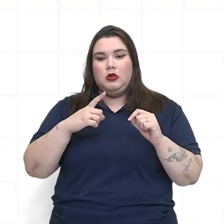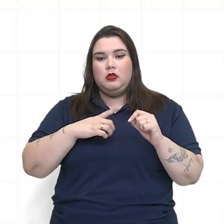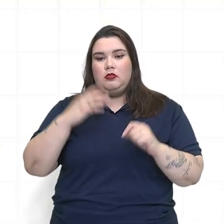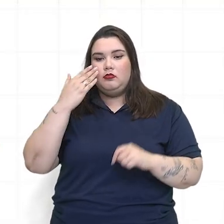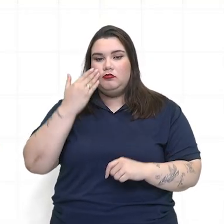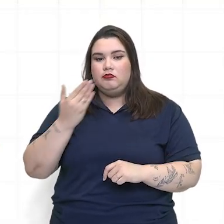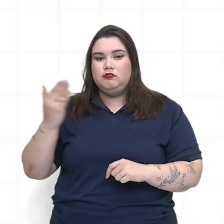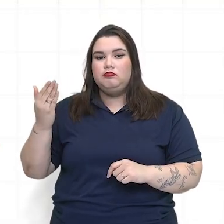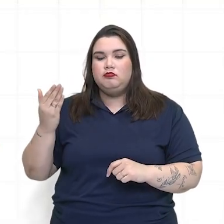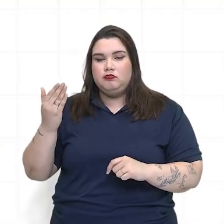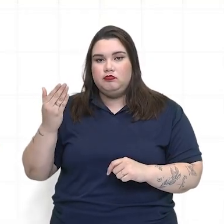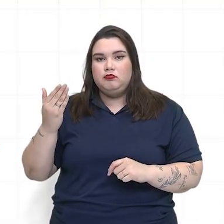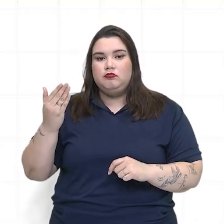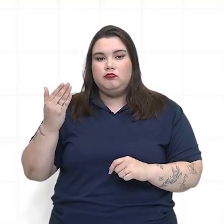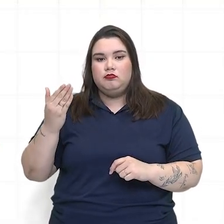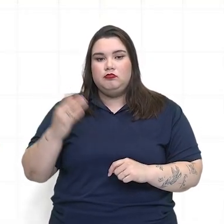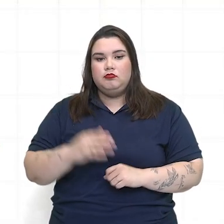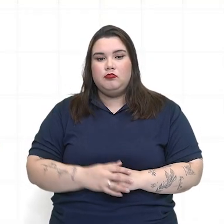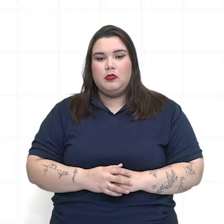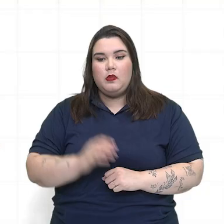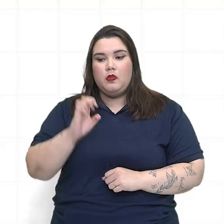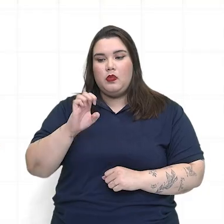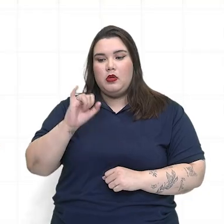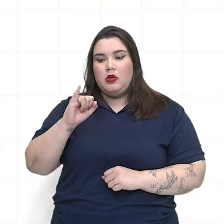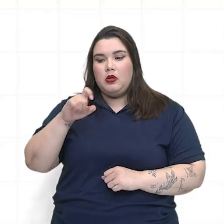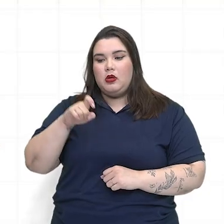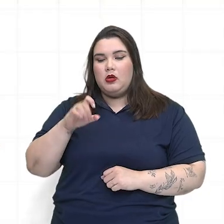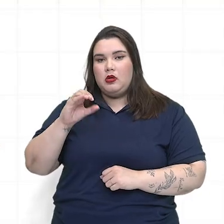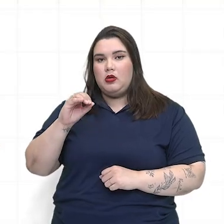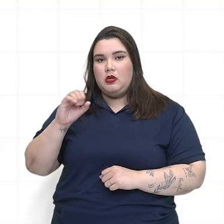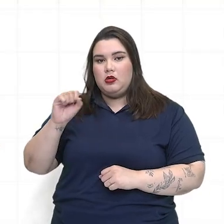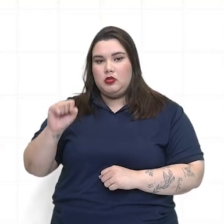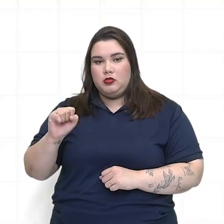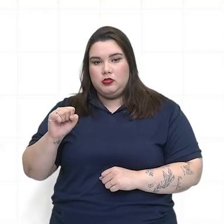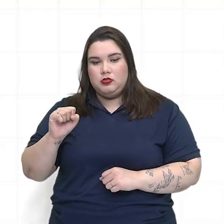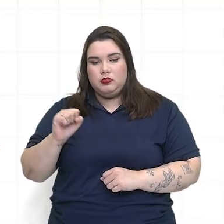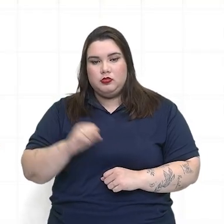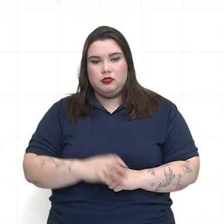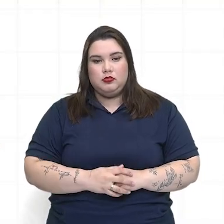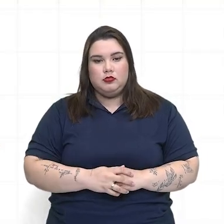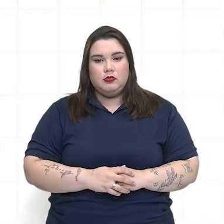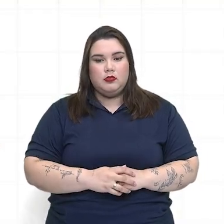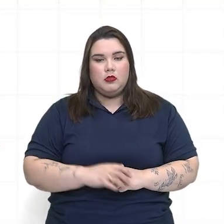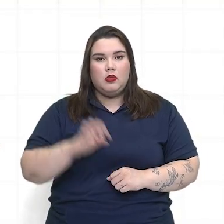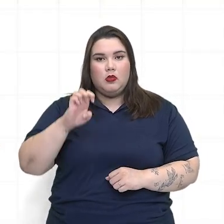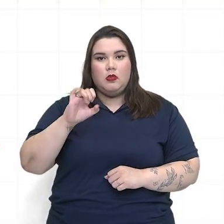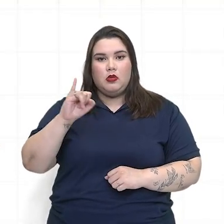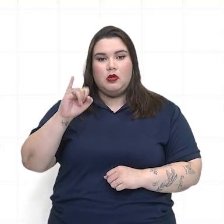análise, os nossos eixos aqui, O eixo da